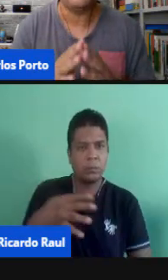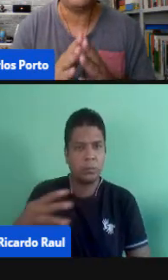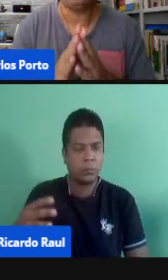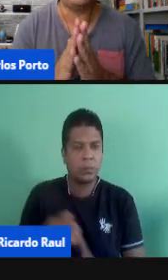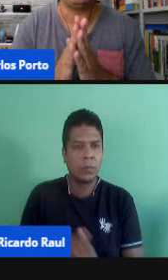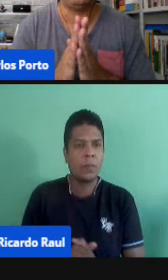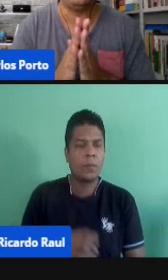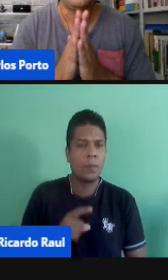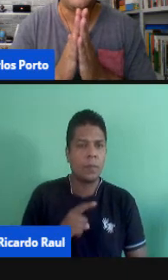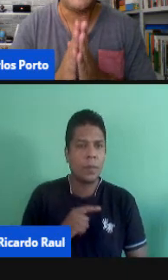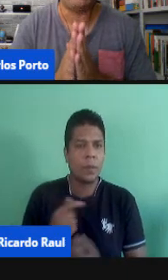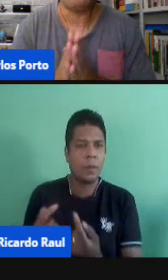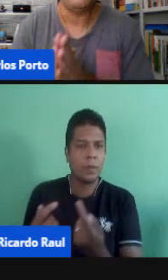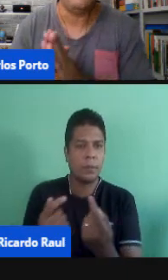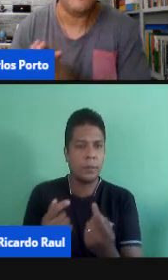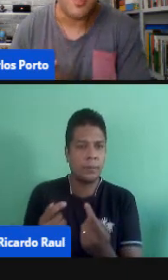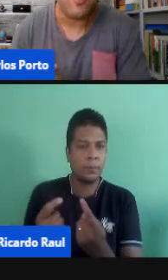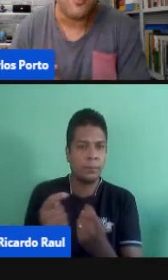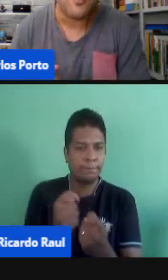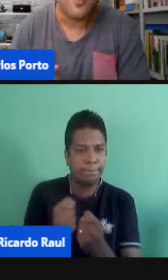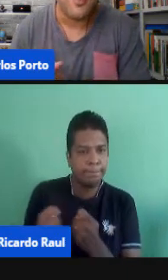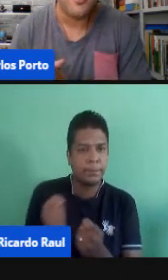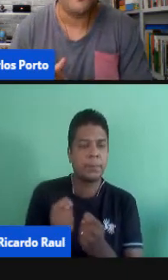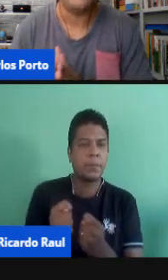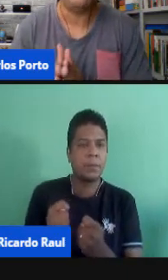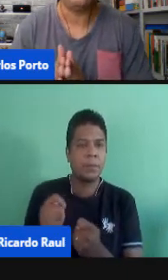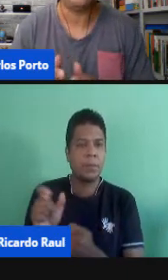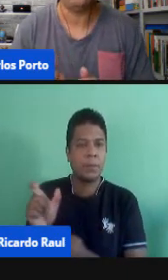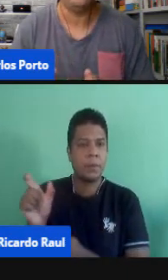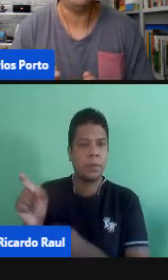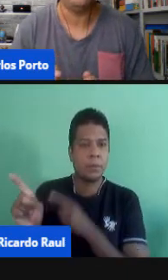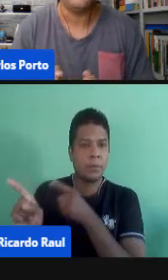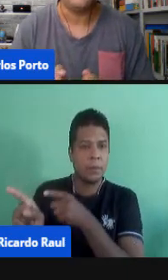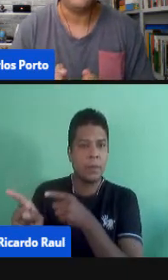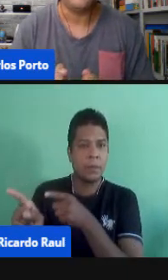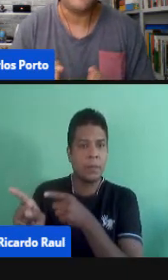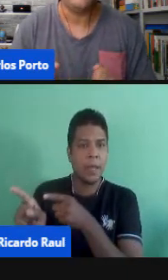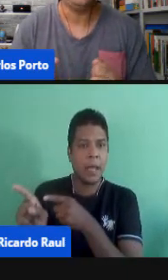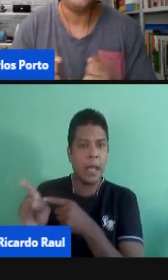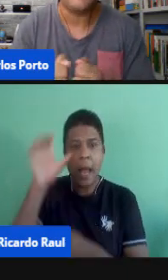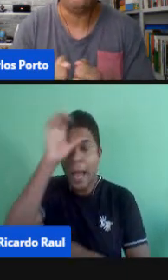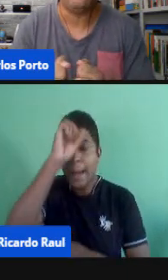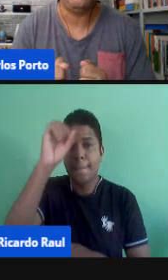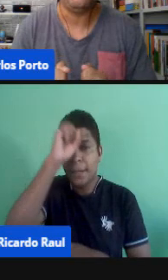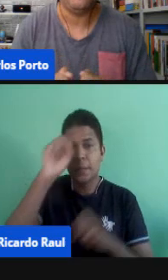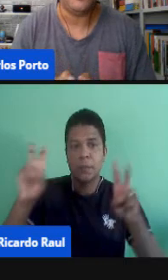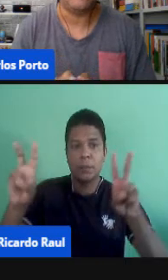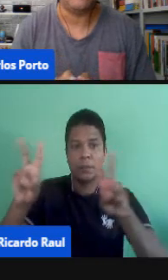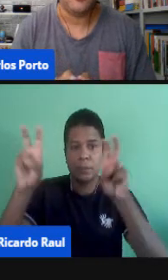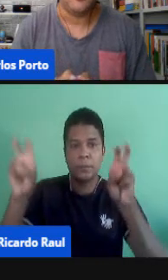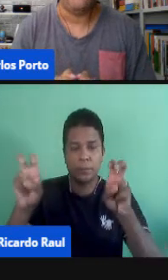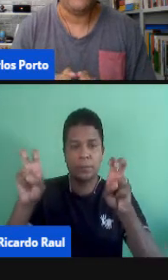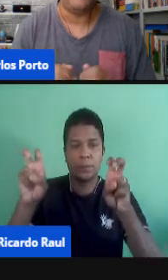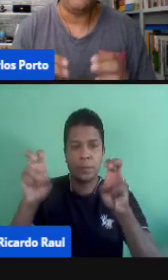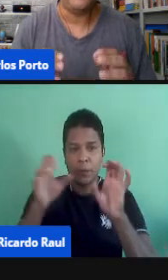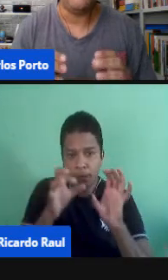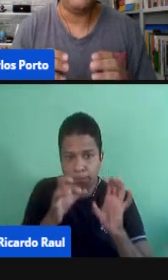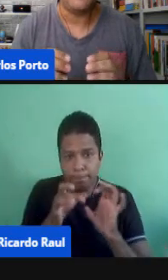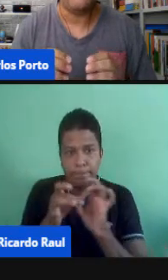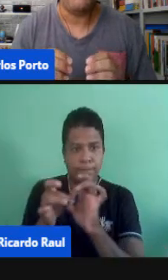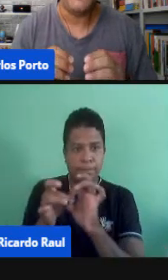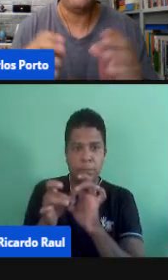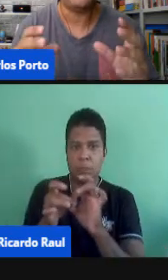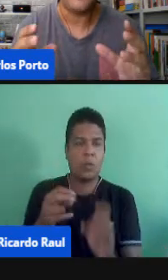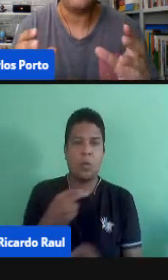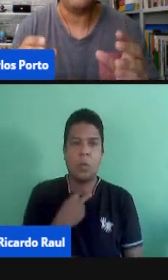uma parte lá que fala sobre aprendizagem. Então, nós temos que estar muito alinhados em tudo isso. Nós não